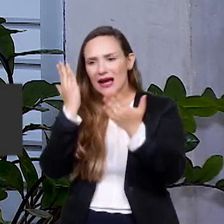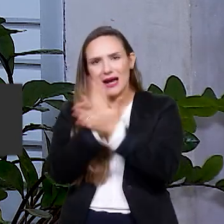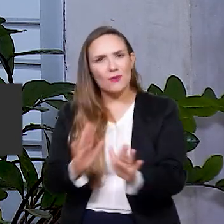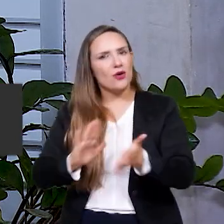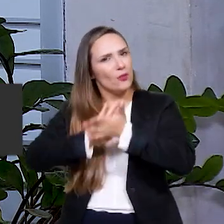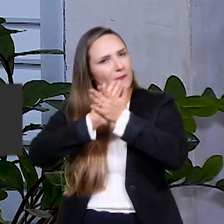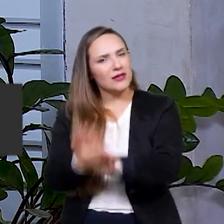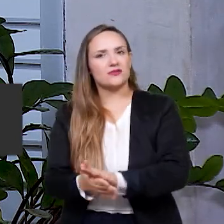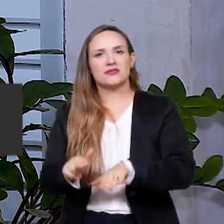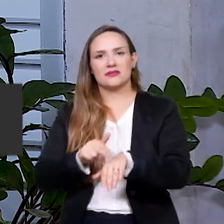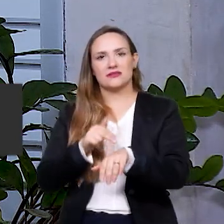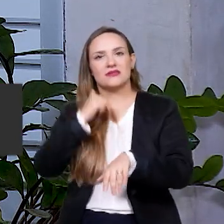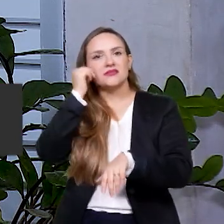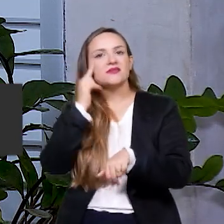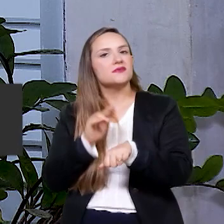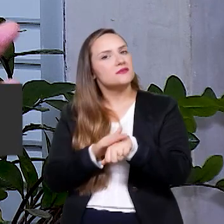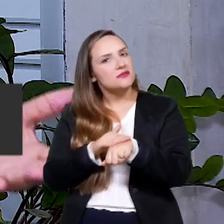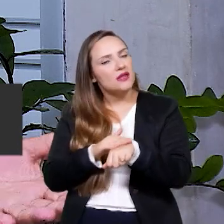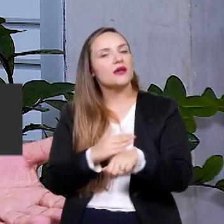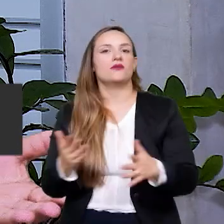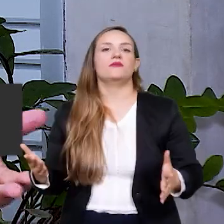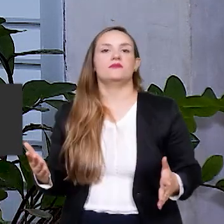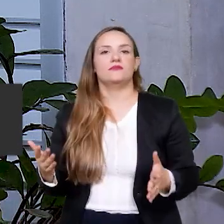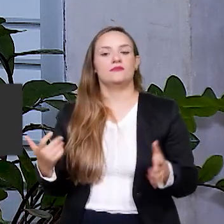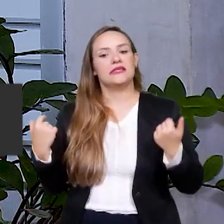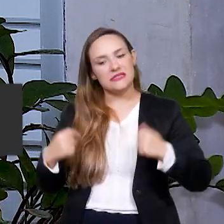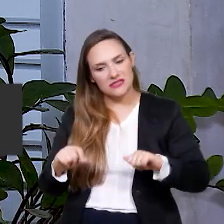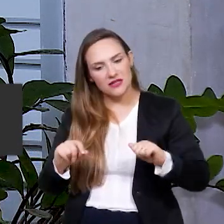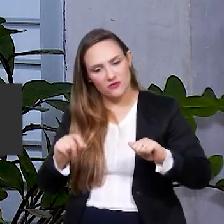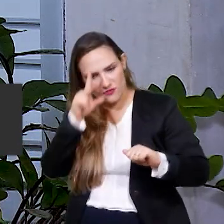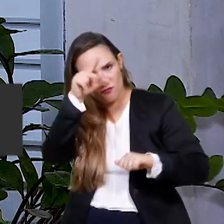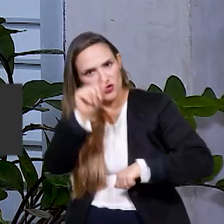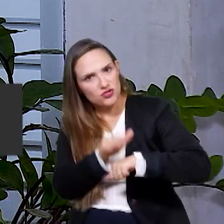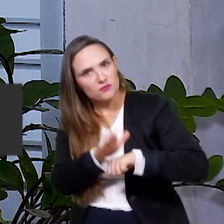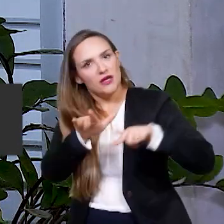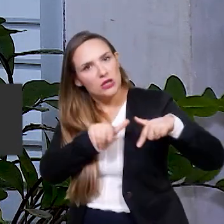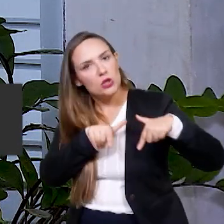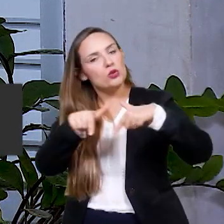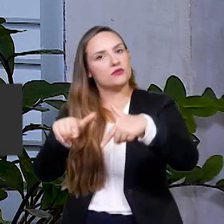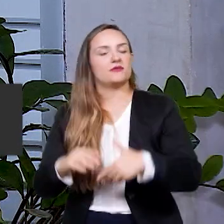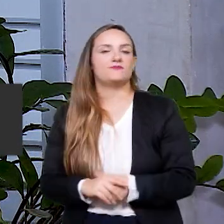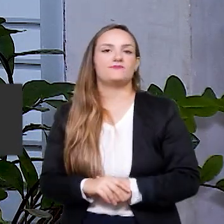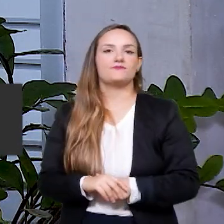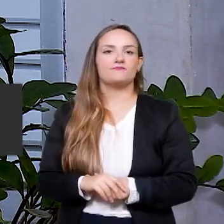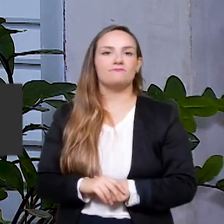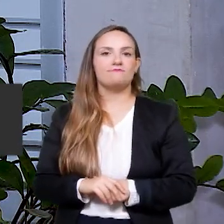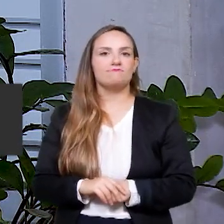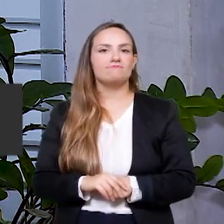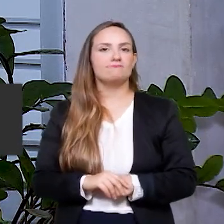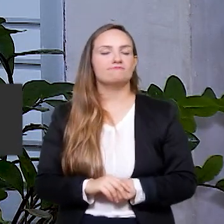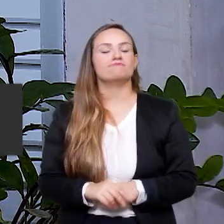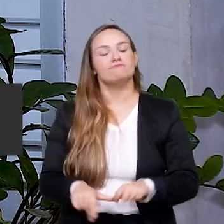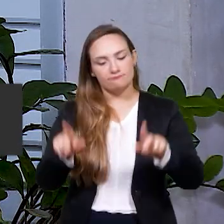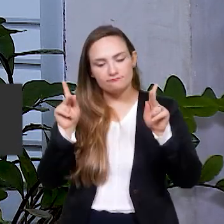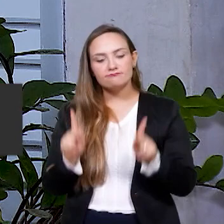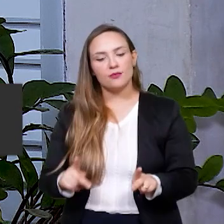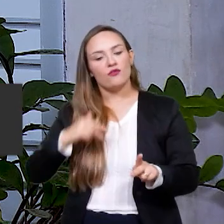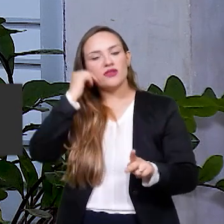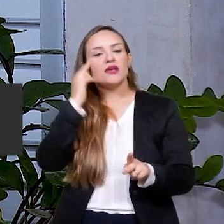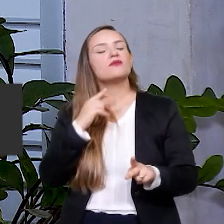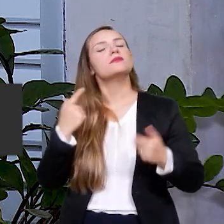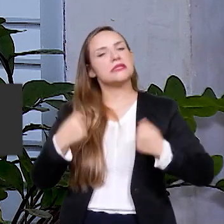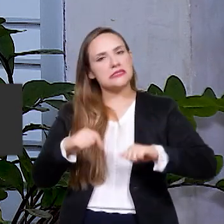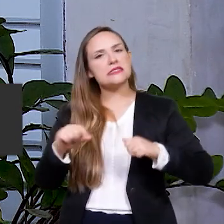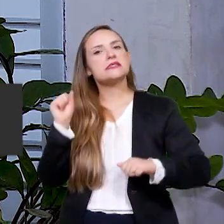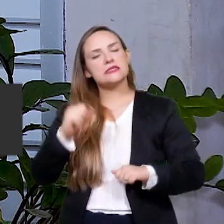e faz os movimentos para que a gente possa fortalecer essa nossa luta e fazer com que o povo negro, principalmente, possa sentir